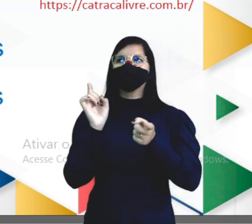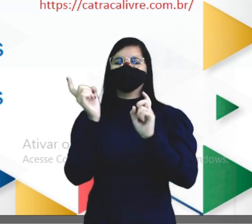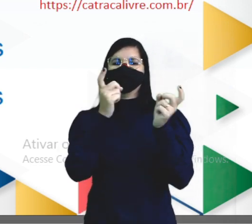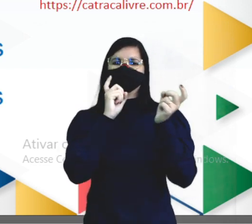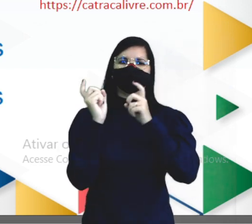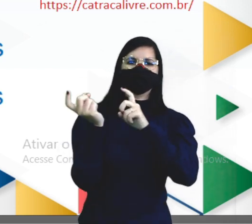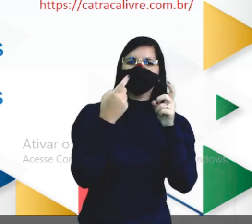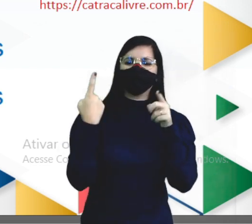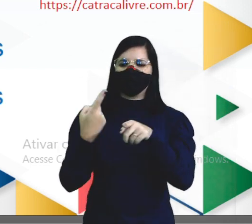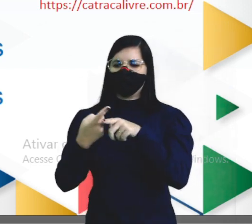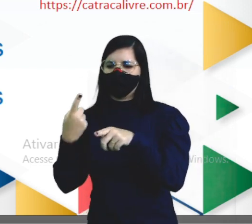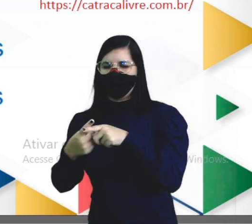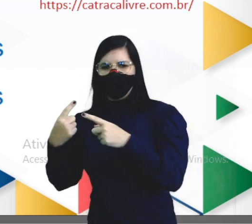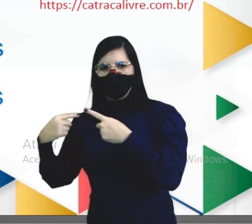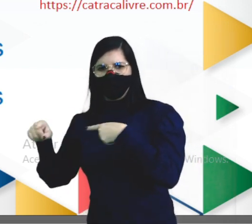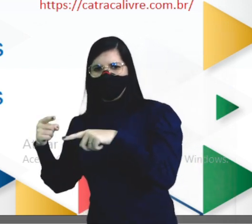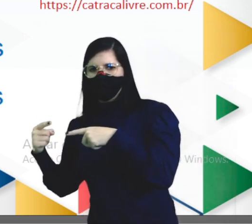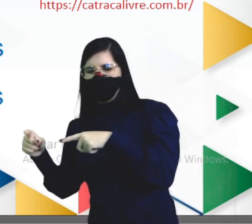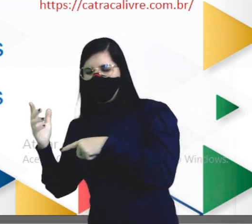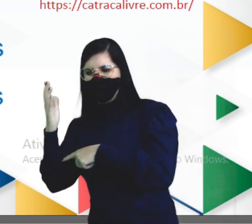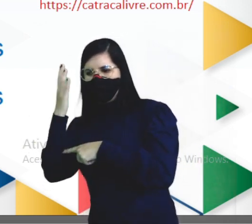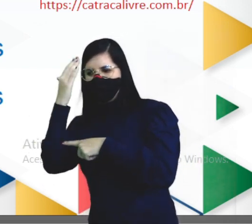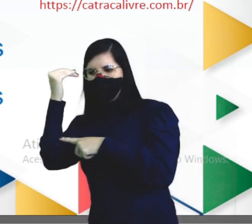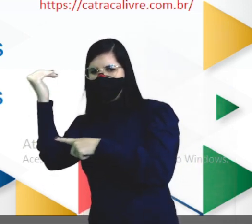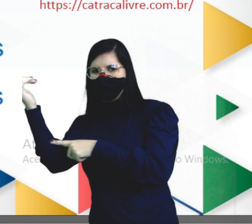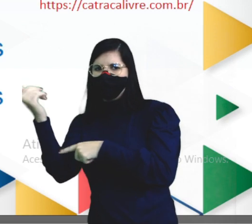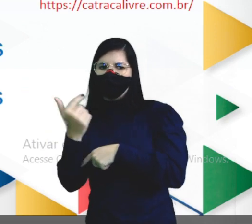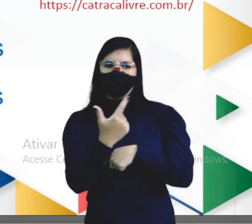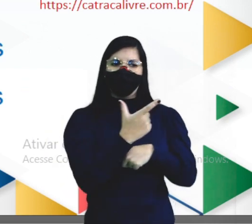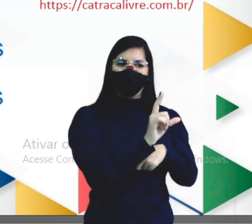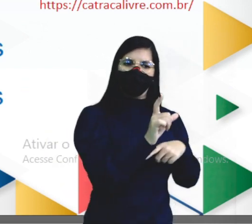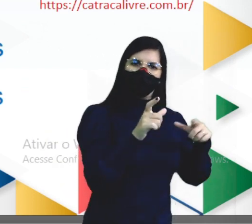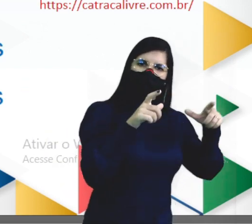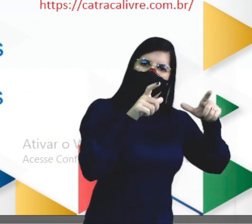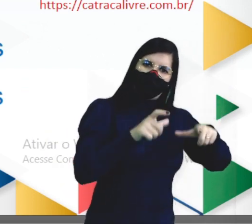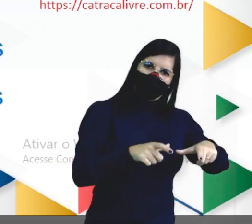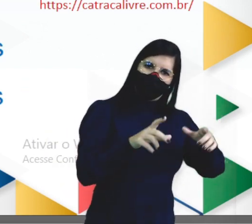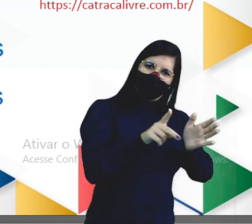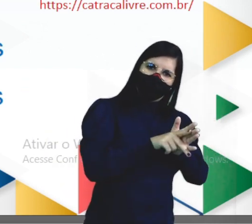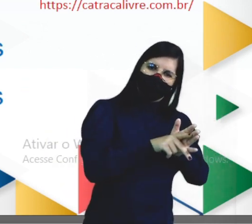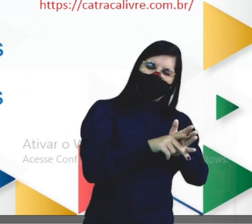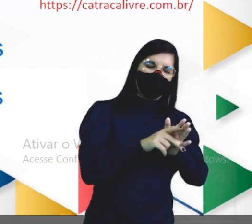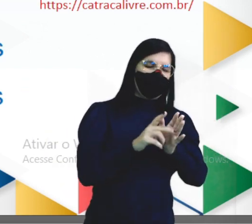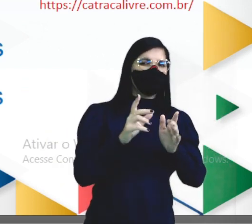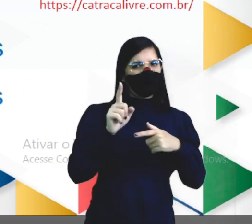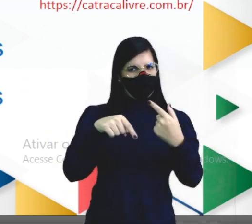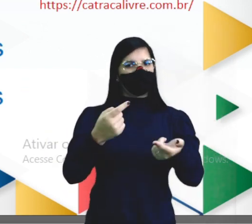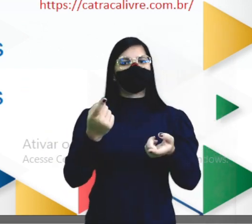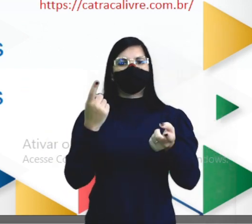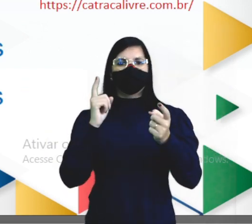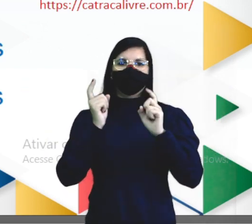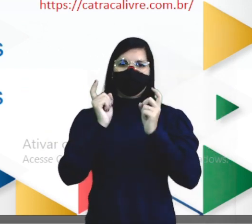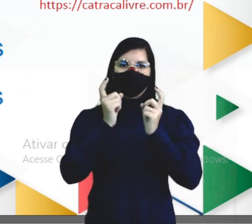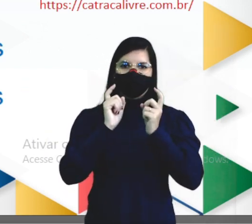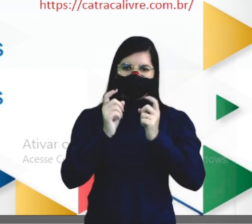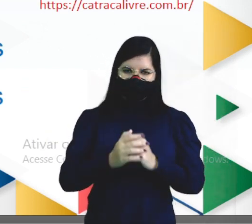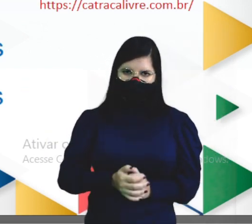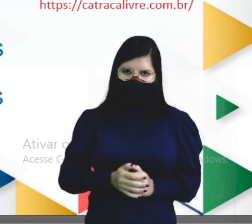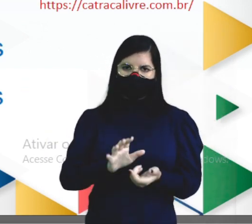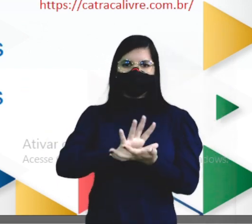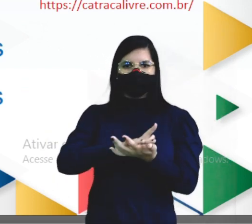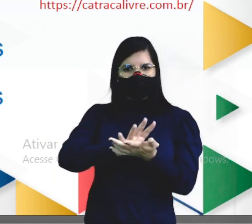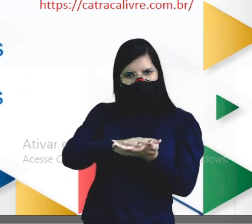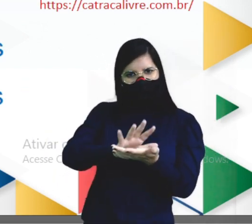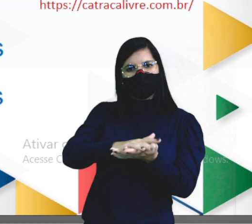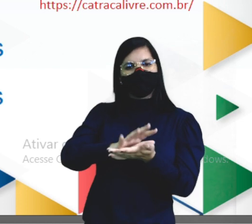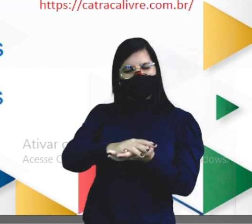por que determinada música é considerada popular e outra regional. Mas isso é discussão para outras aulas. Então, o samba também